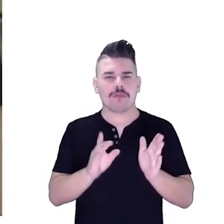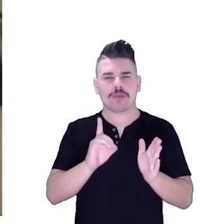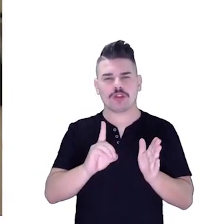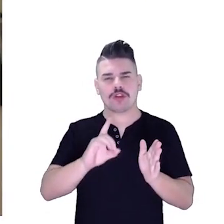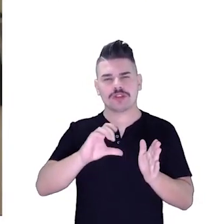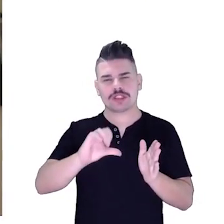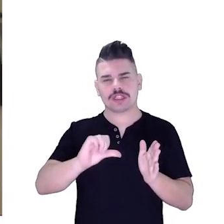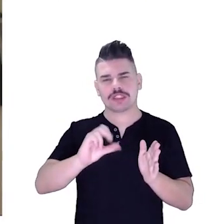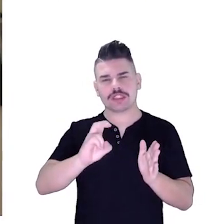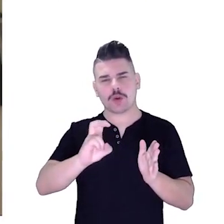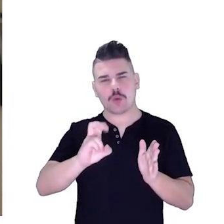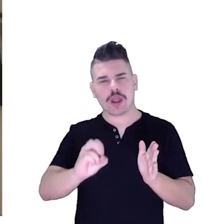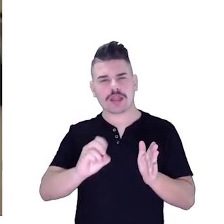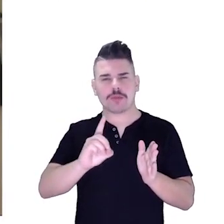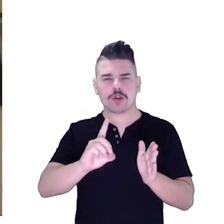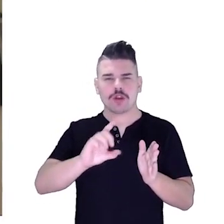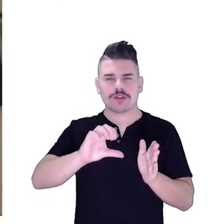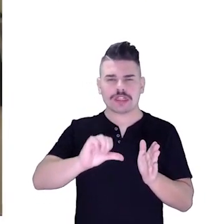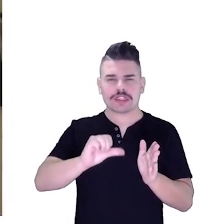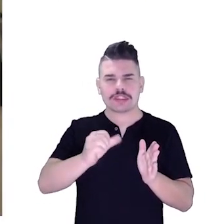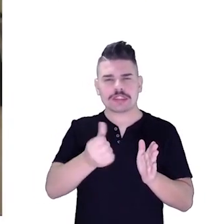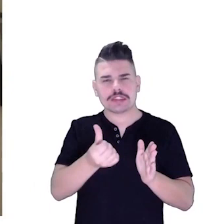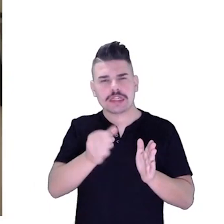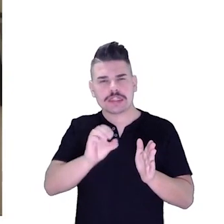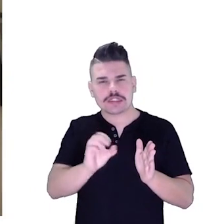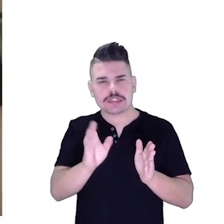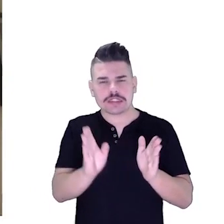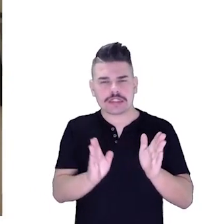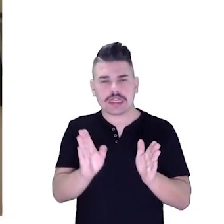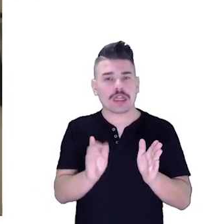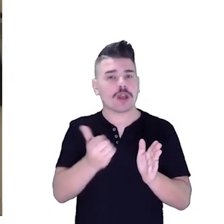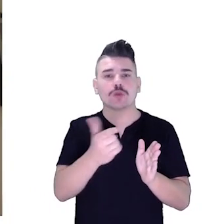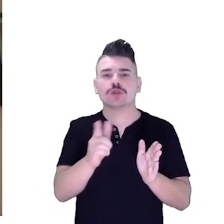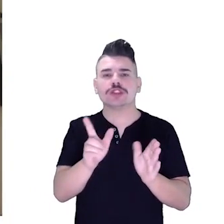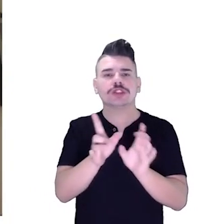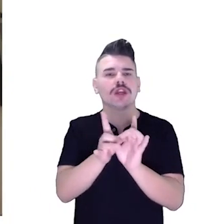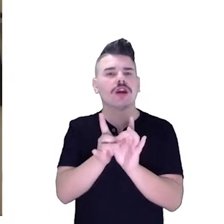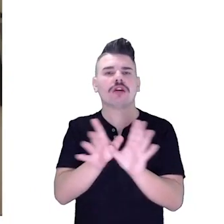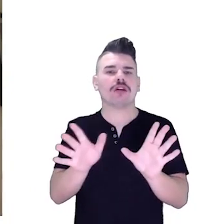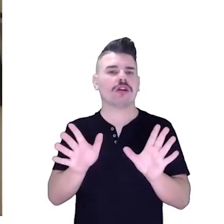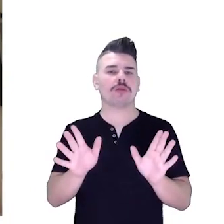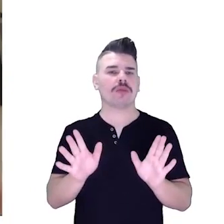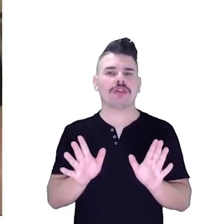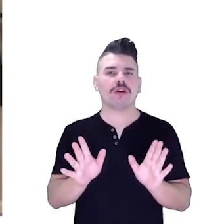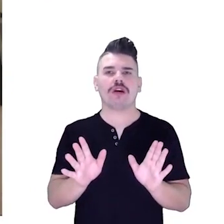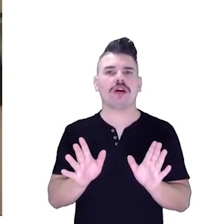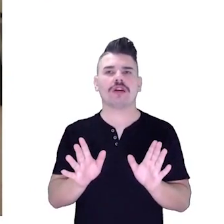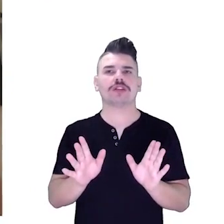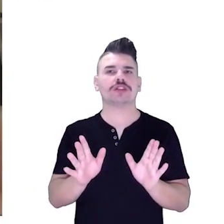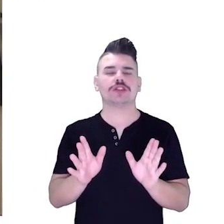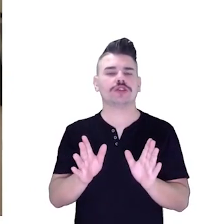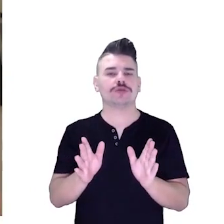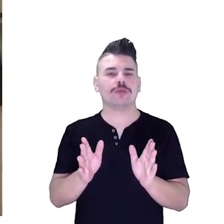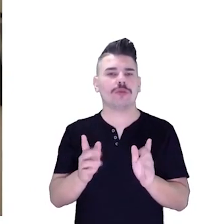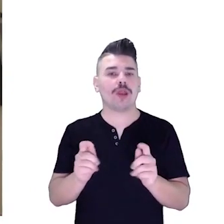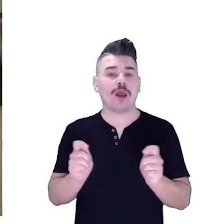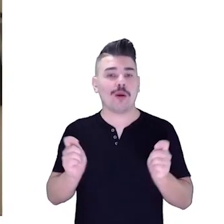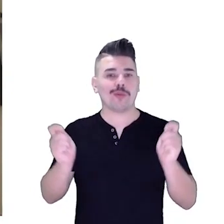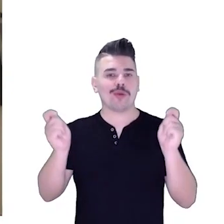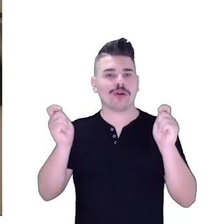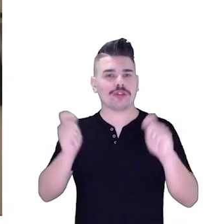cidade durante os anos 50 e 60, não existia, então, né, a possibilidade de